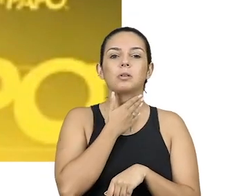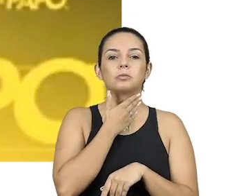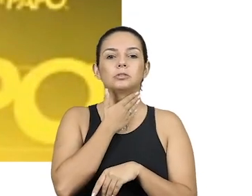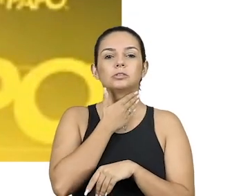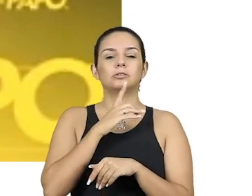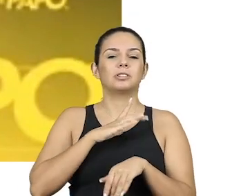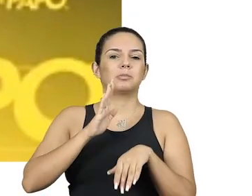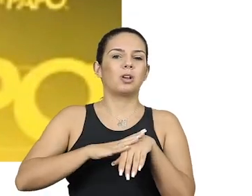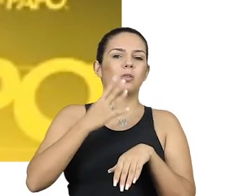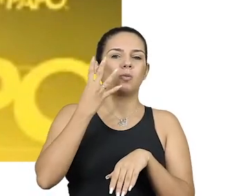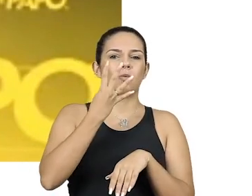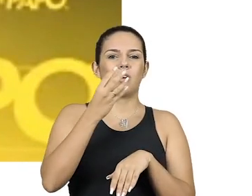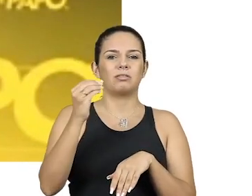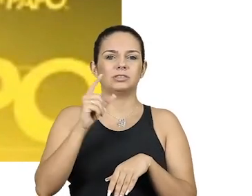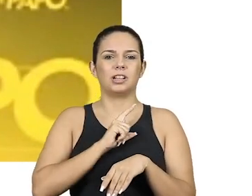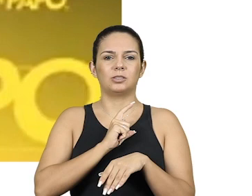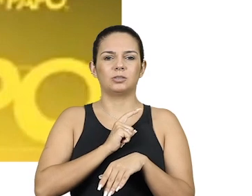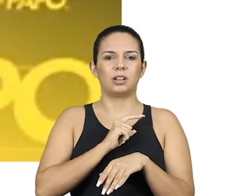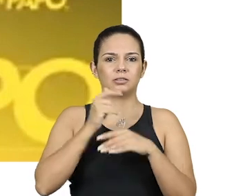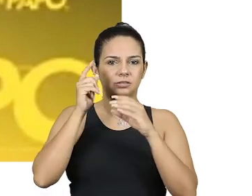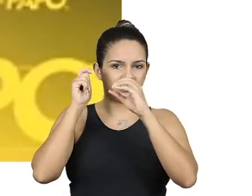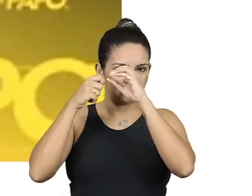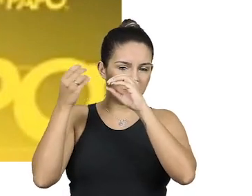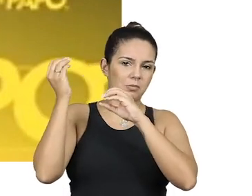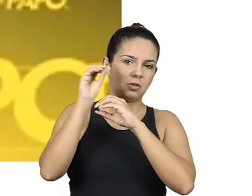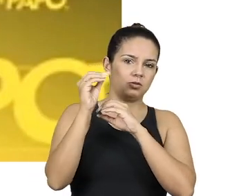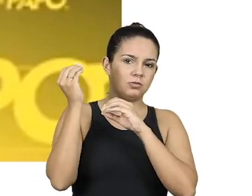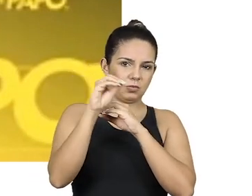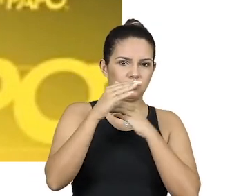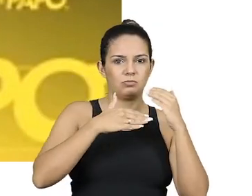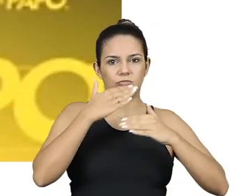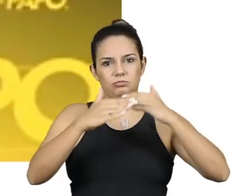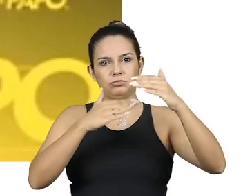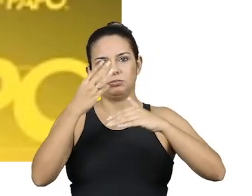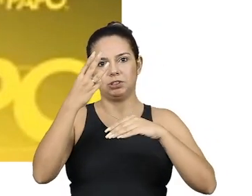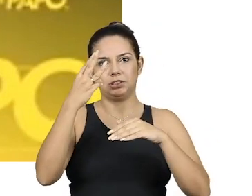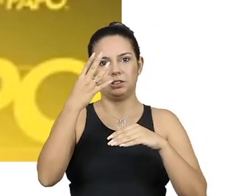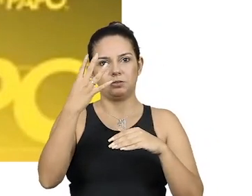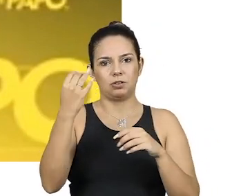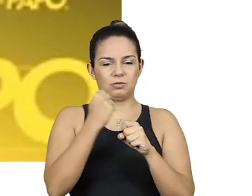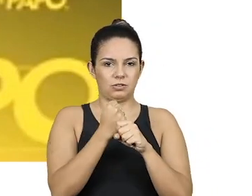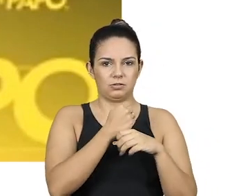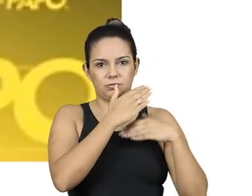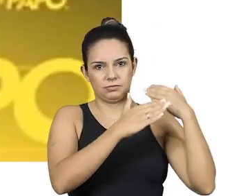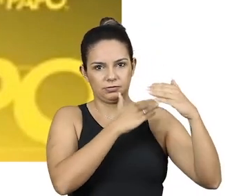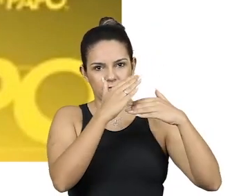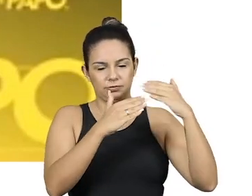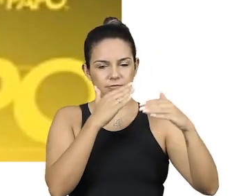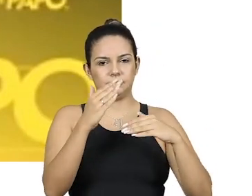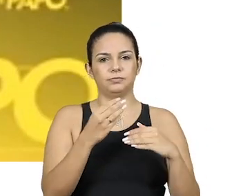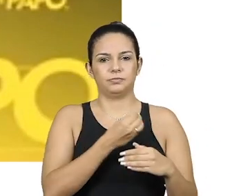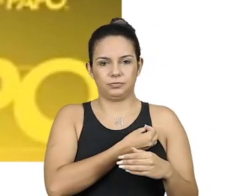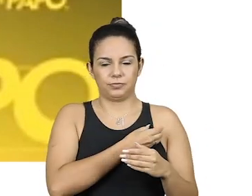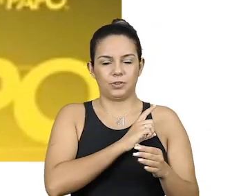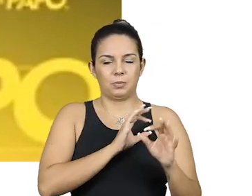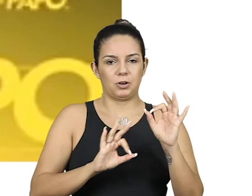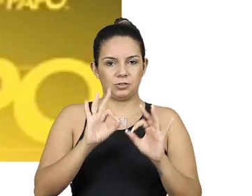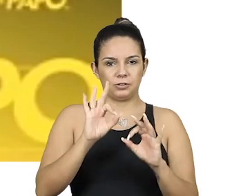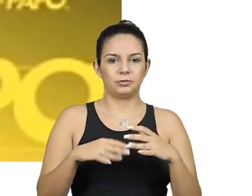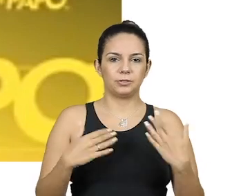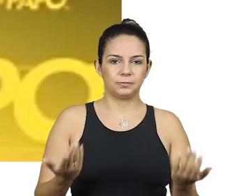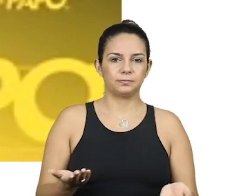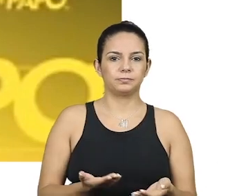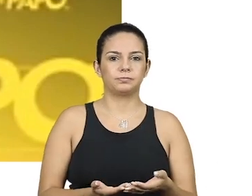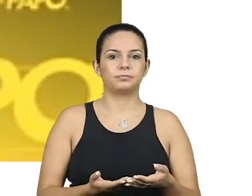onde estão mais de 400 programas gravados ao longo desses 34 anos de existência do projeto.